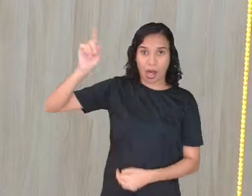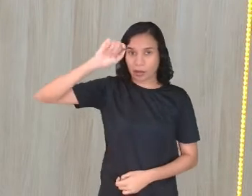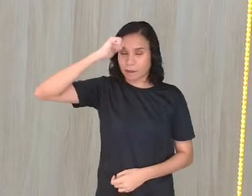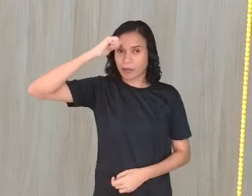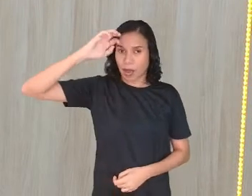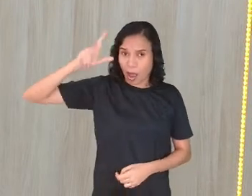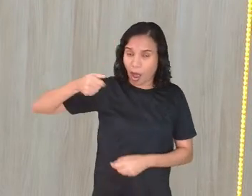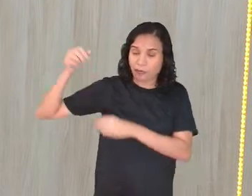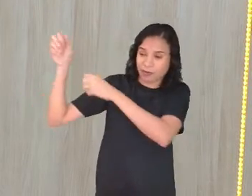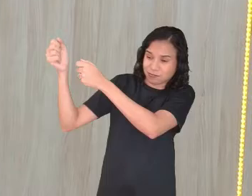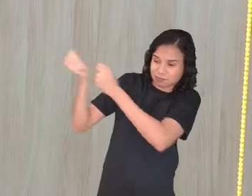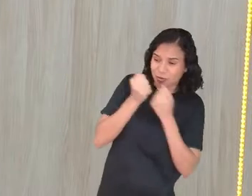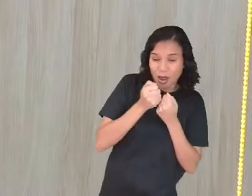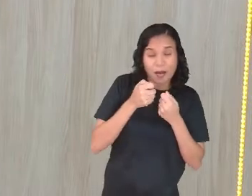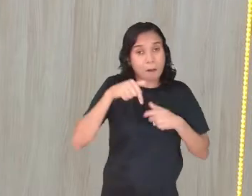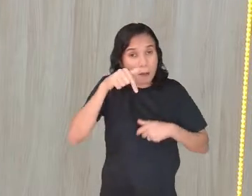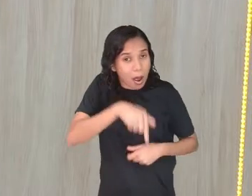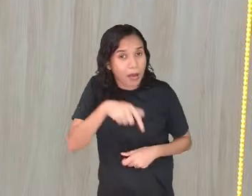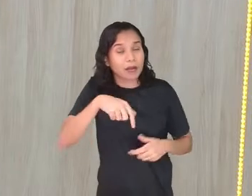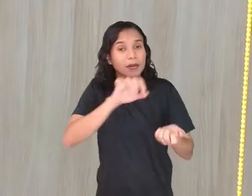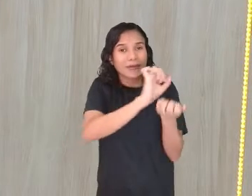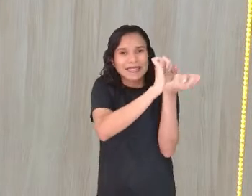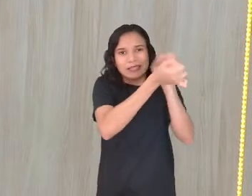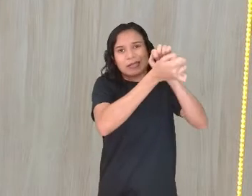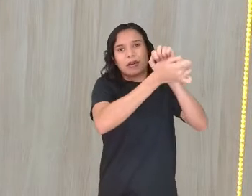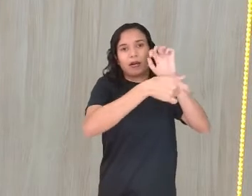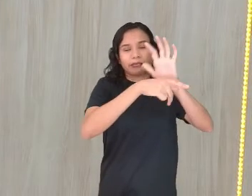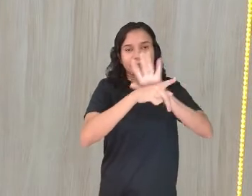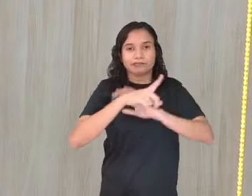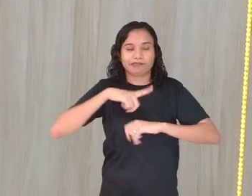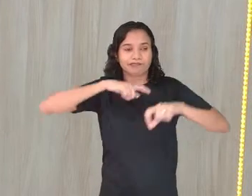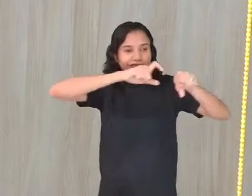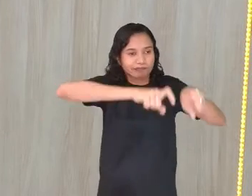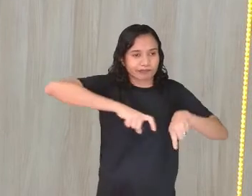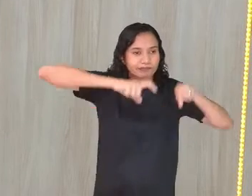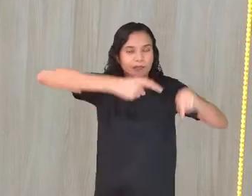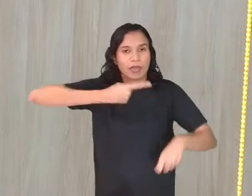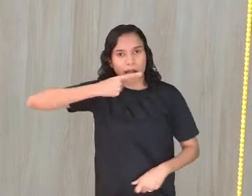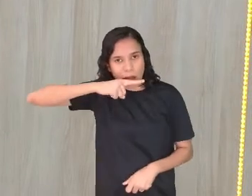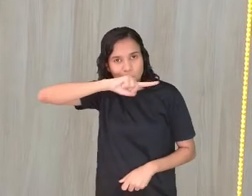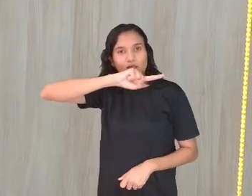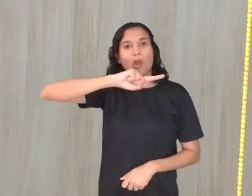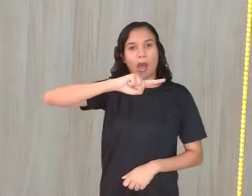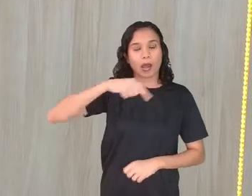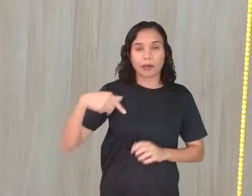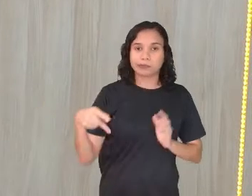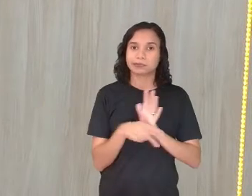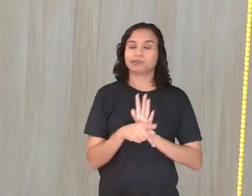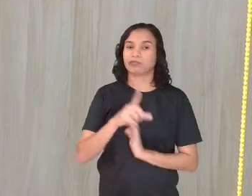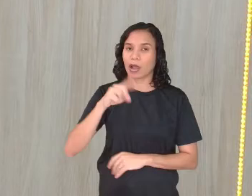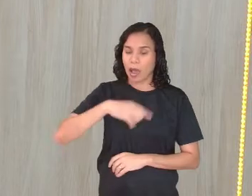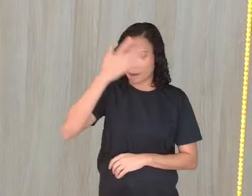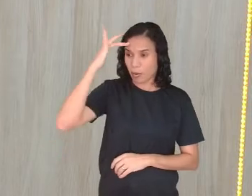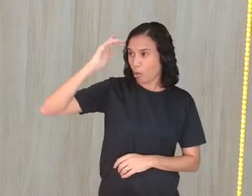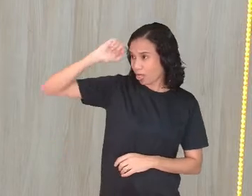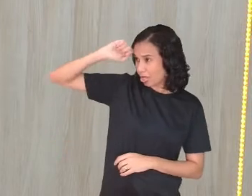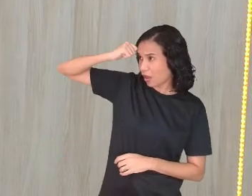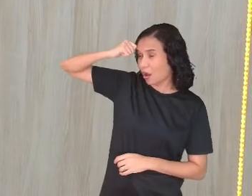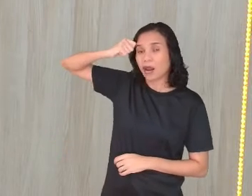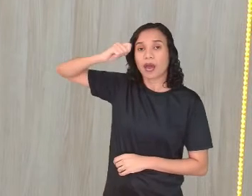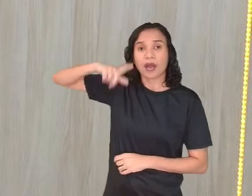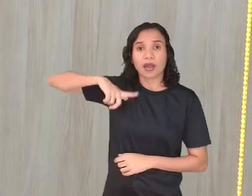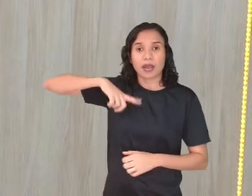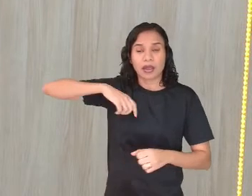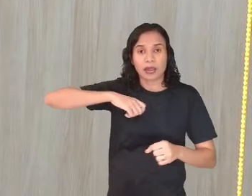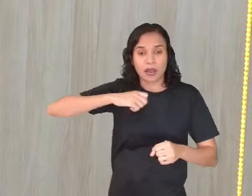e trazidos para cá para ser escravizados nas lavouras de açúcar, né? Foram os povos negros que